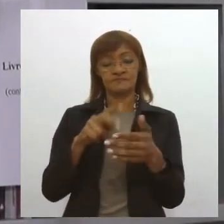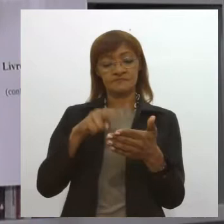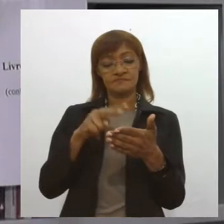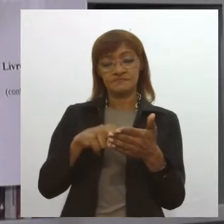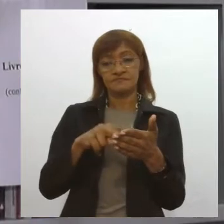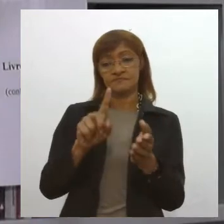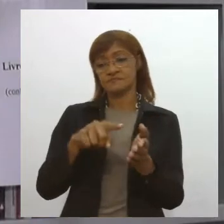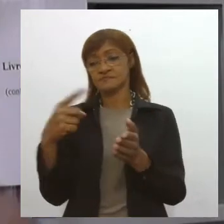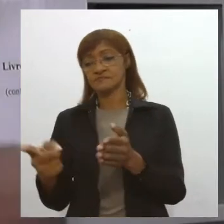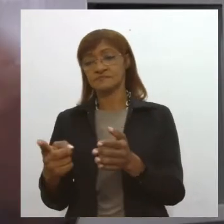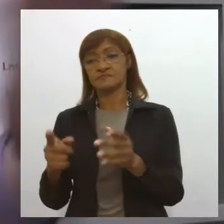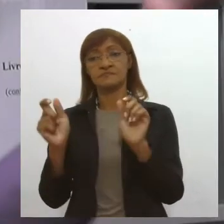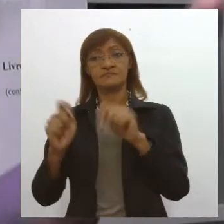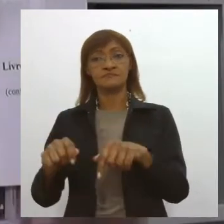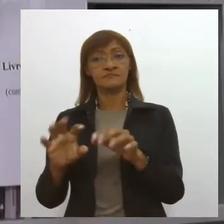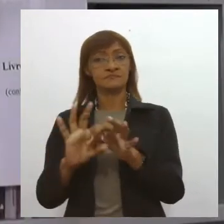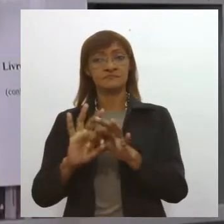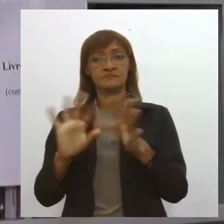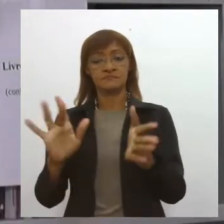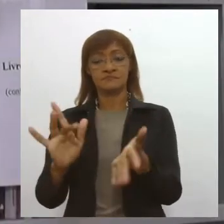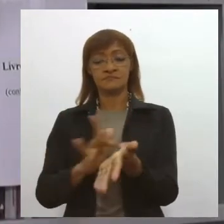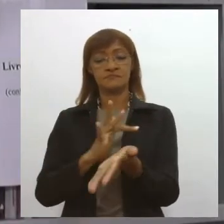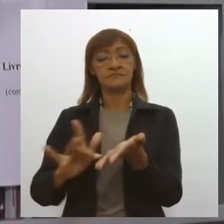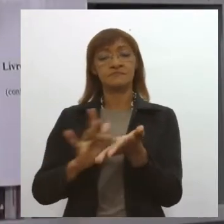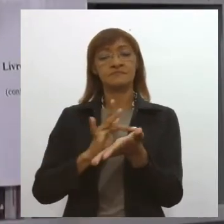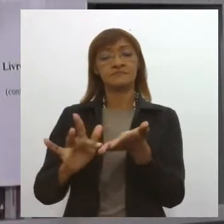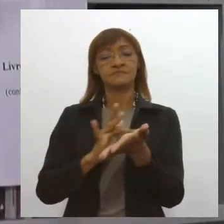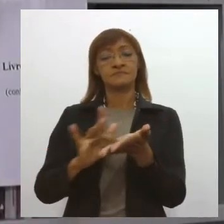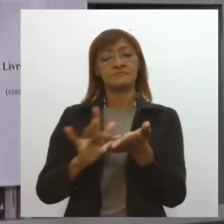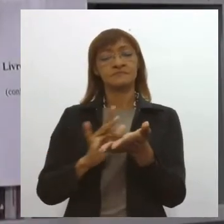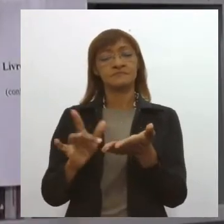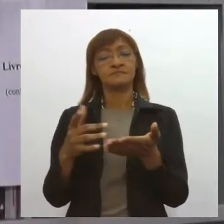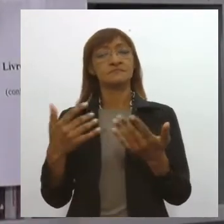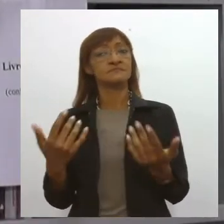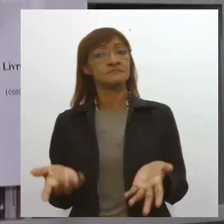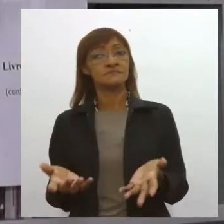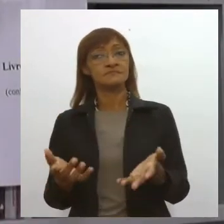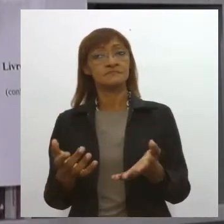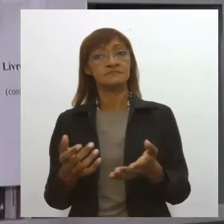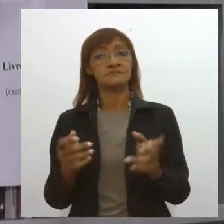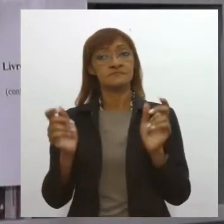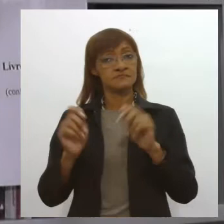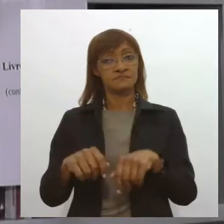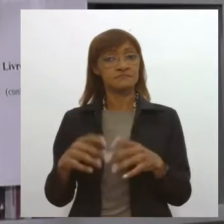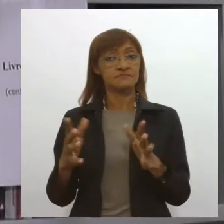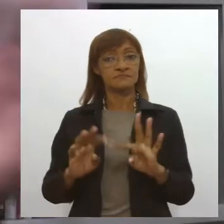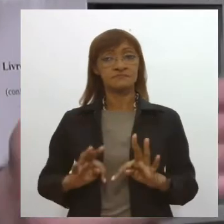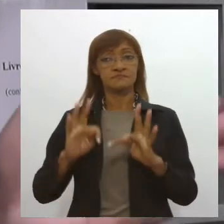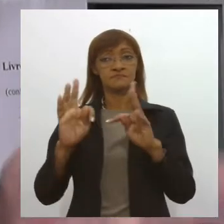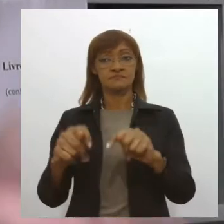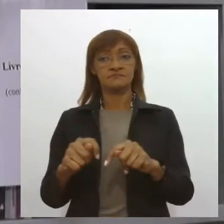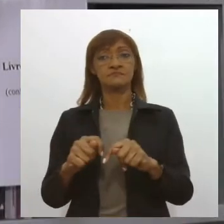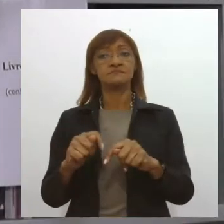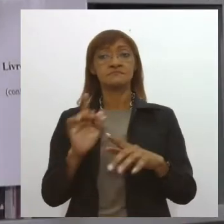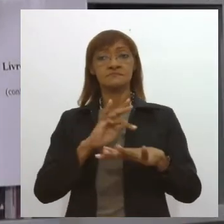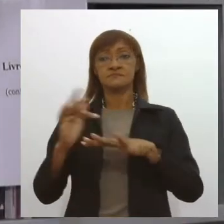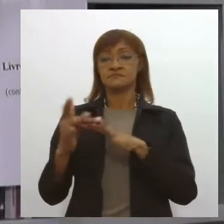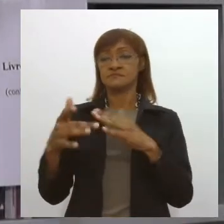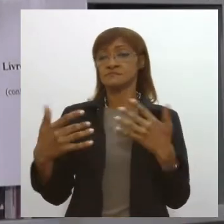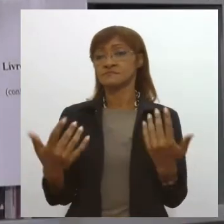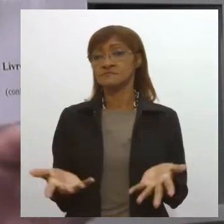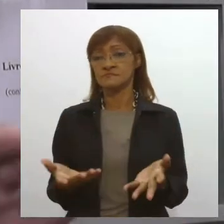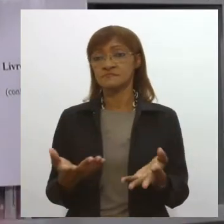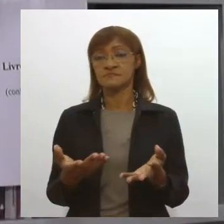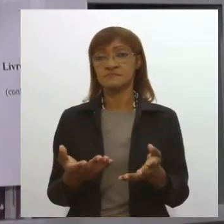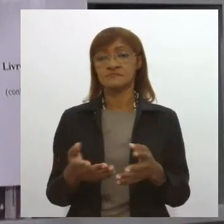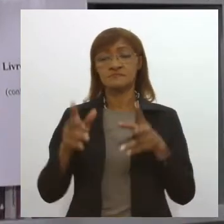e-book, eu posso disponibilizar ele, inclusive, na rede mundial de computadores. Né? Eu posso ter a biblioteca física e a biblioteca